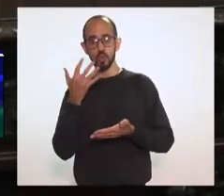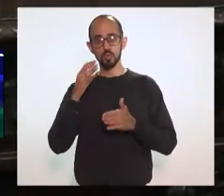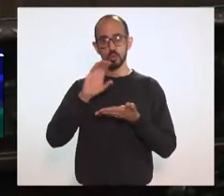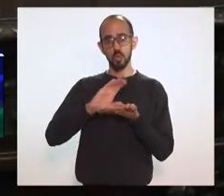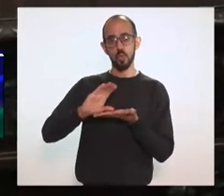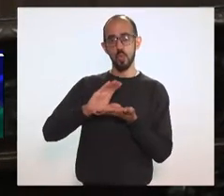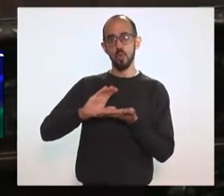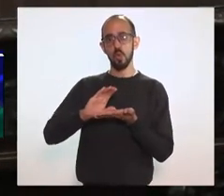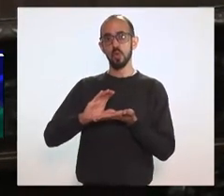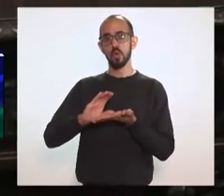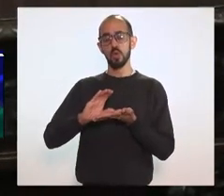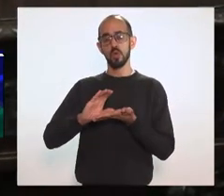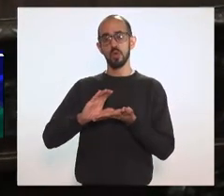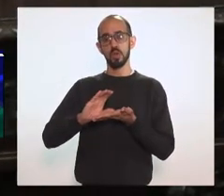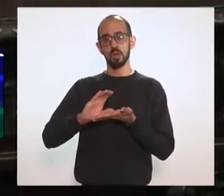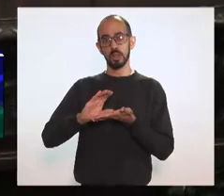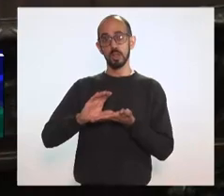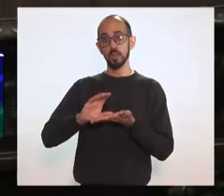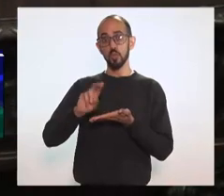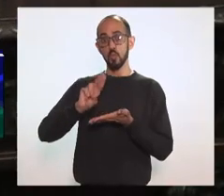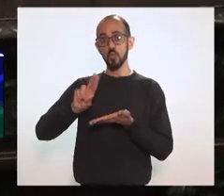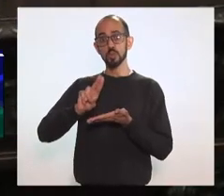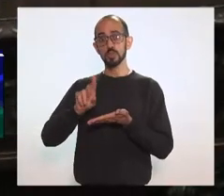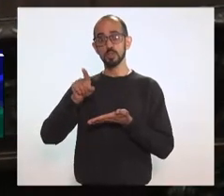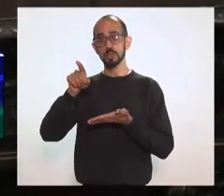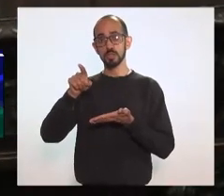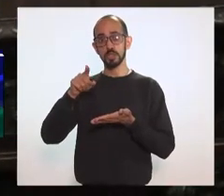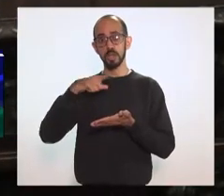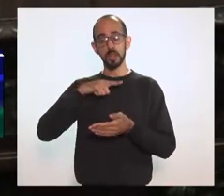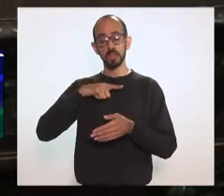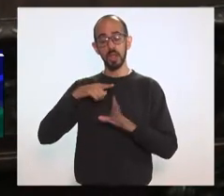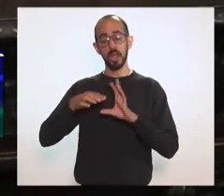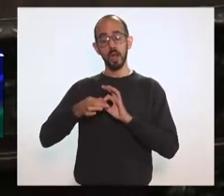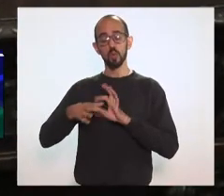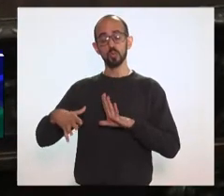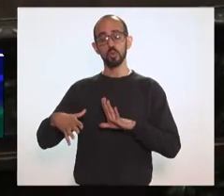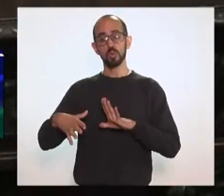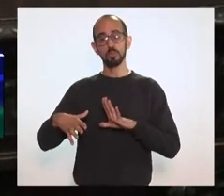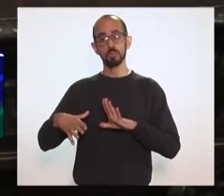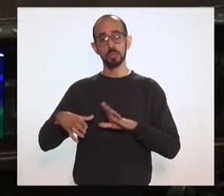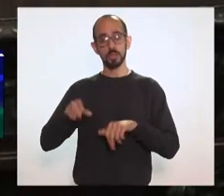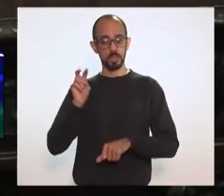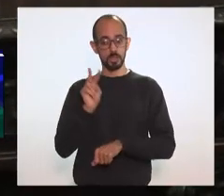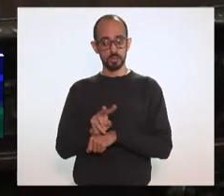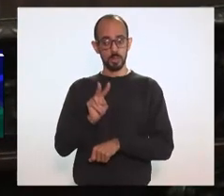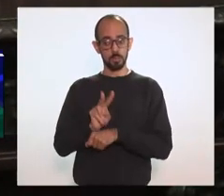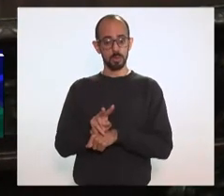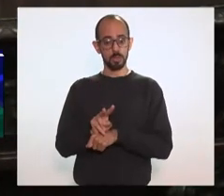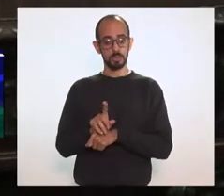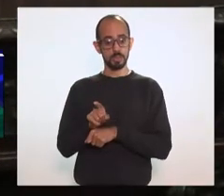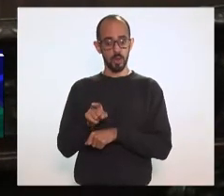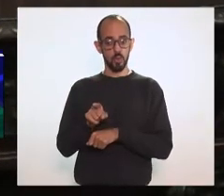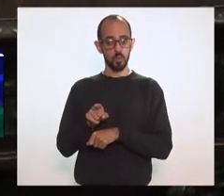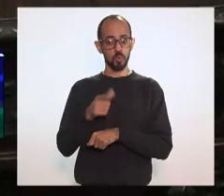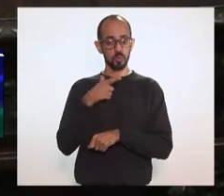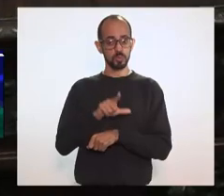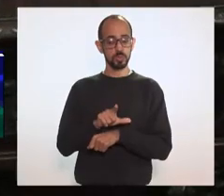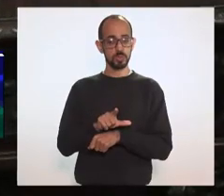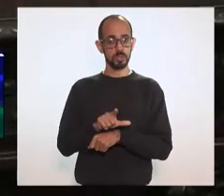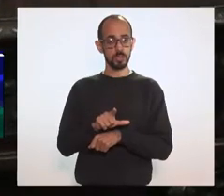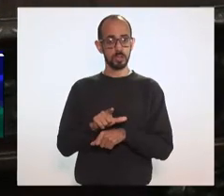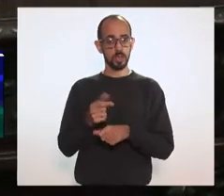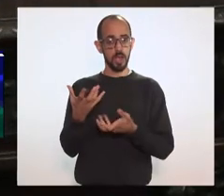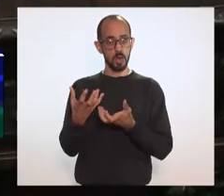entes federativos e no uso dessa autonomia proteja, conforte,